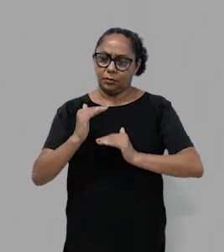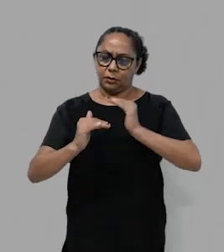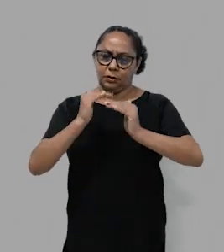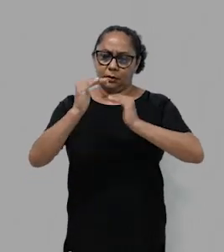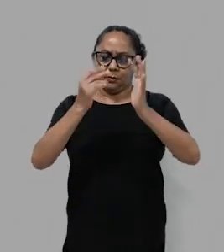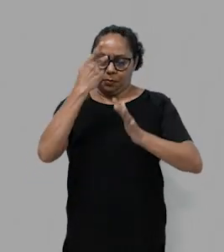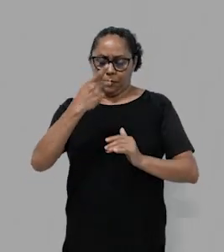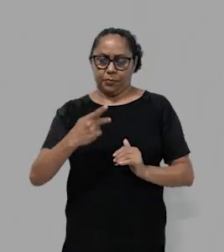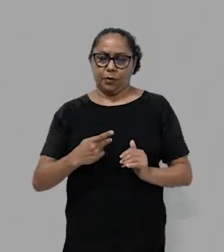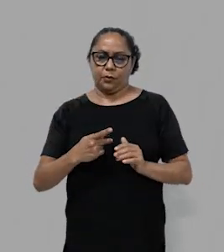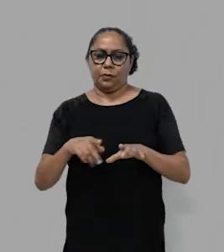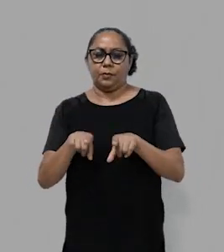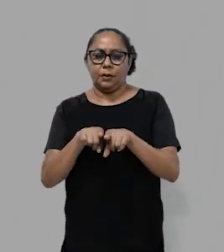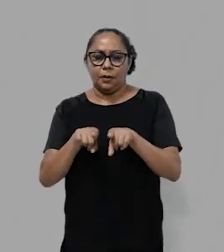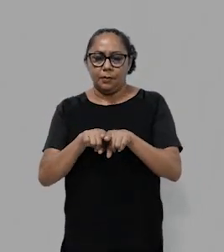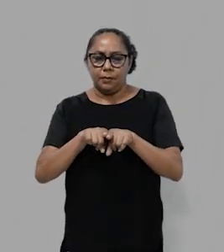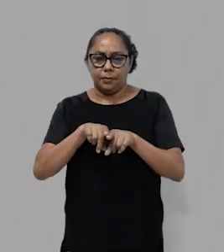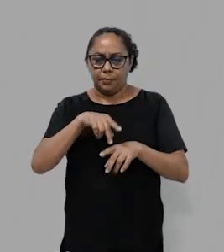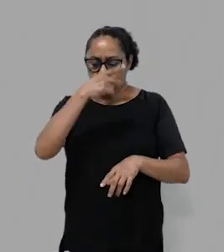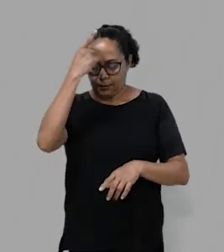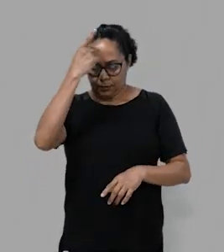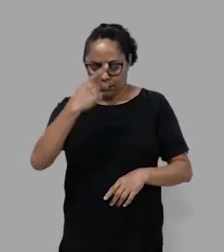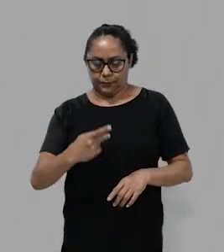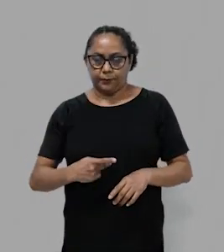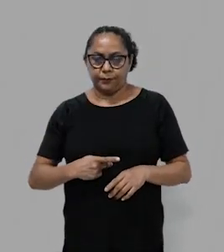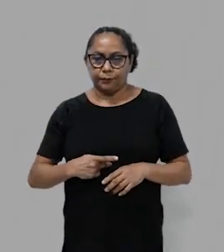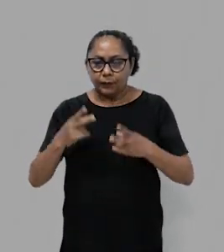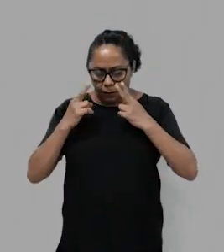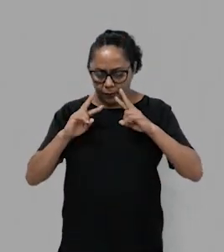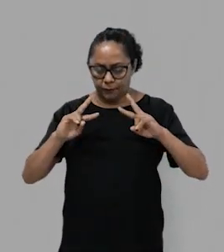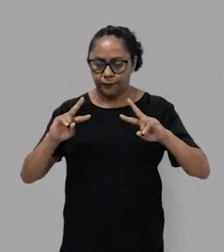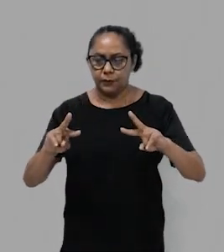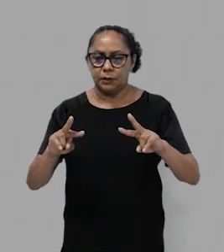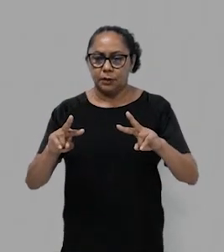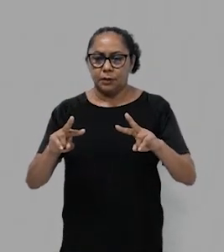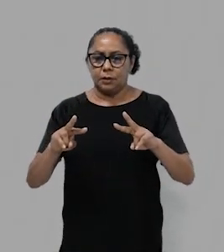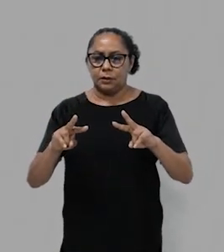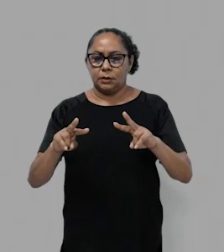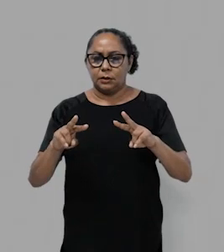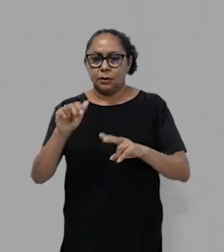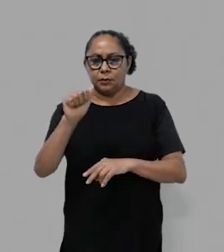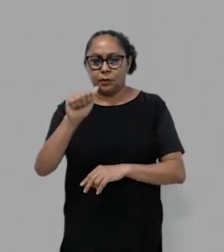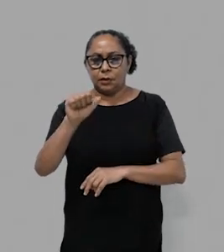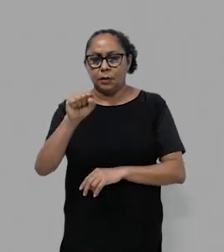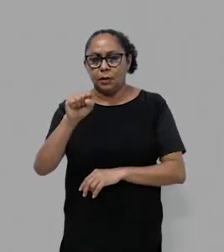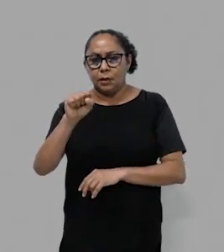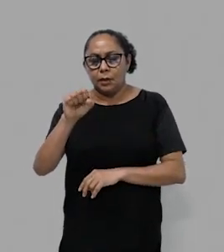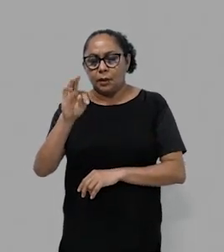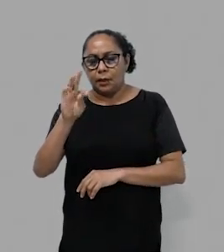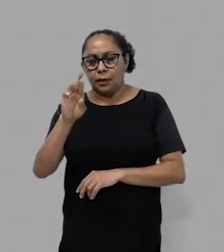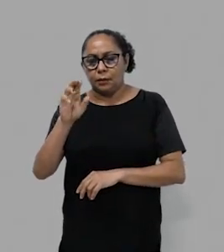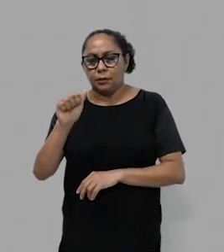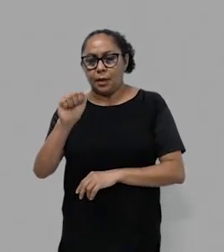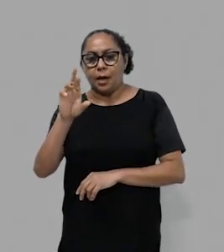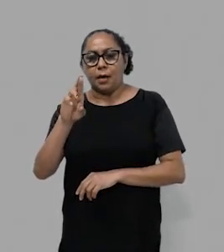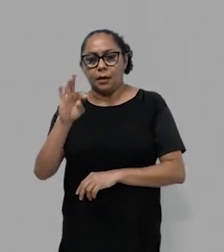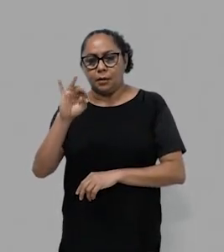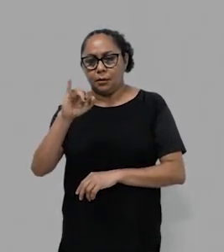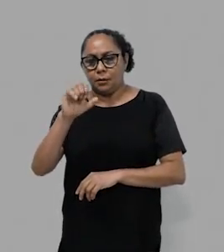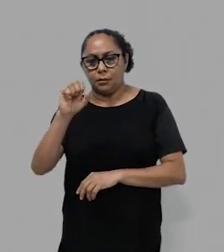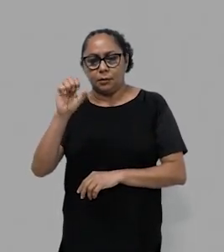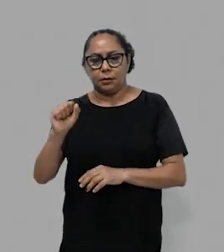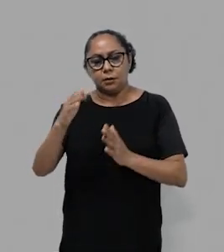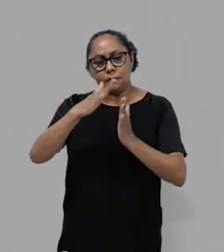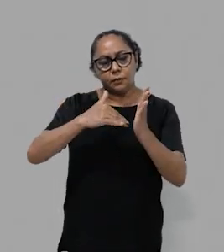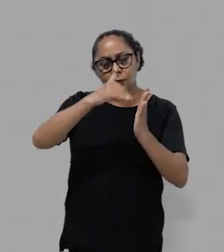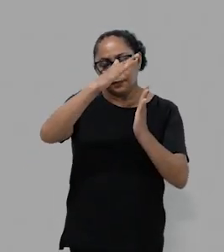crescimento, do seu processo pessoal. Aquela visão do artista, eu estou no momento específico, eu vou pintar e representar. Na verdade, é o